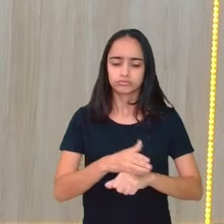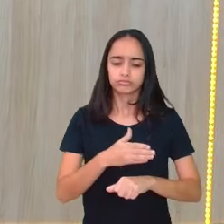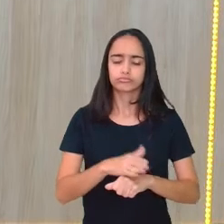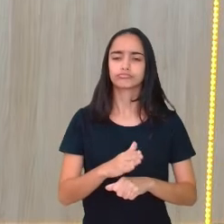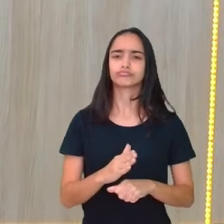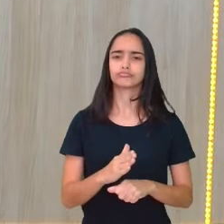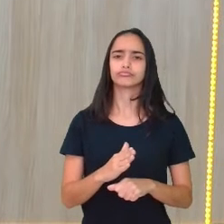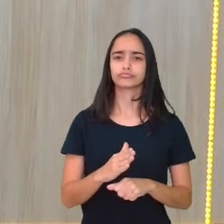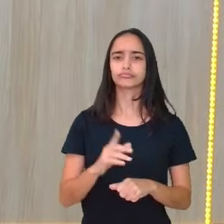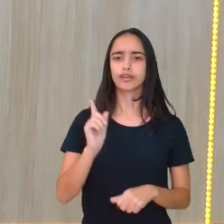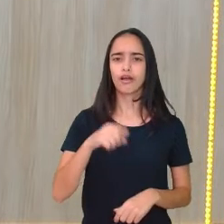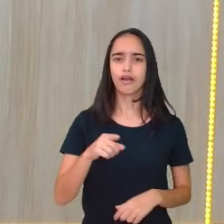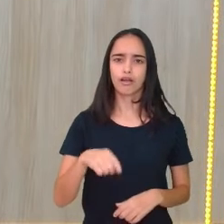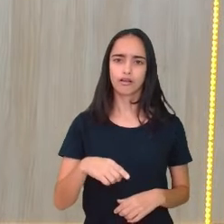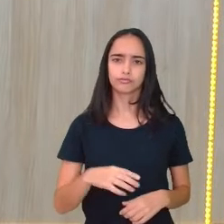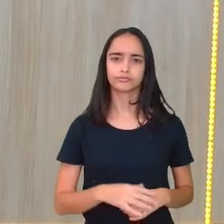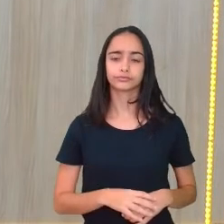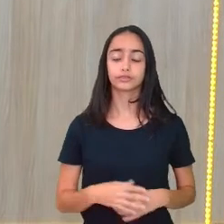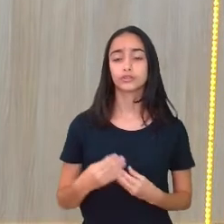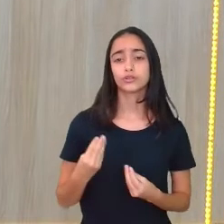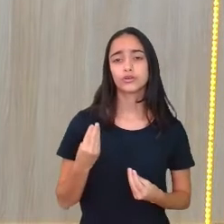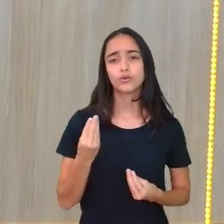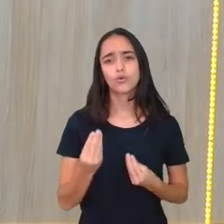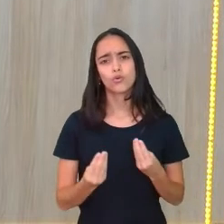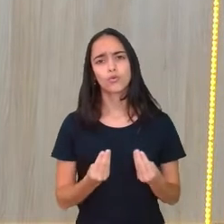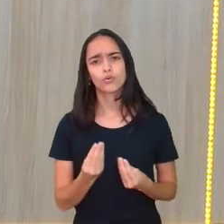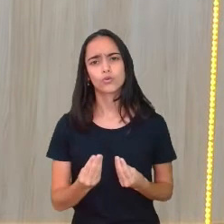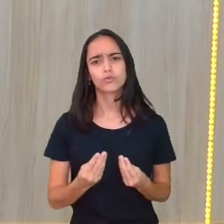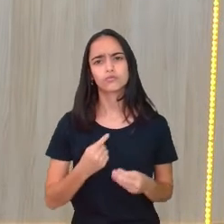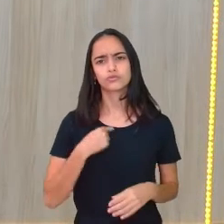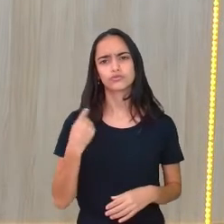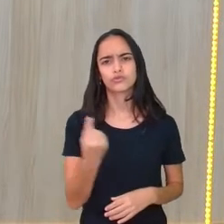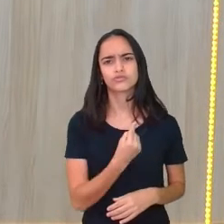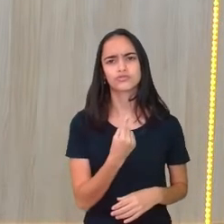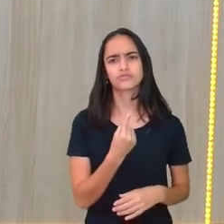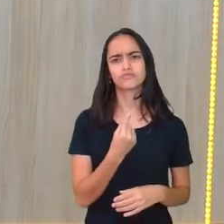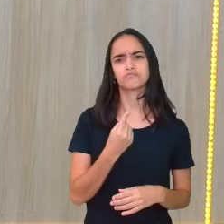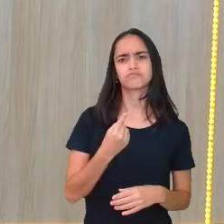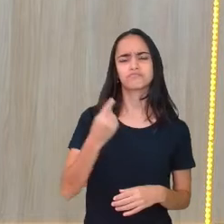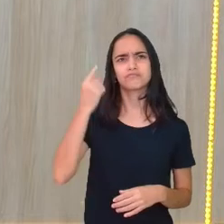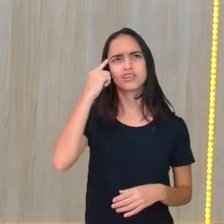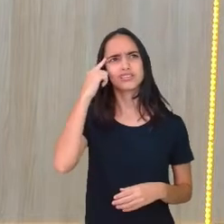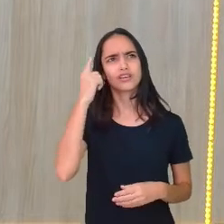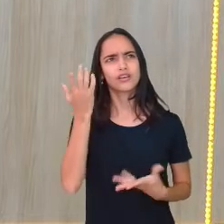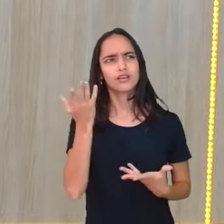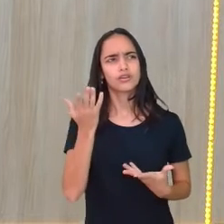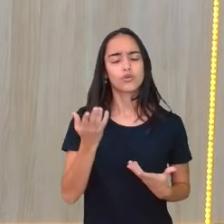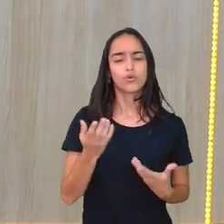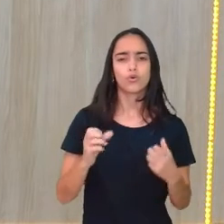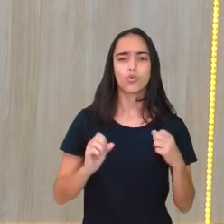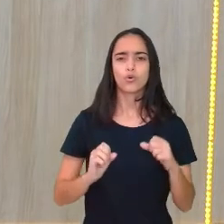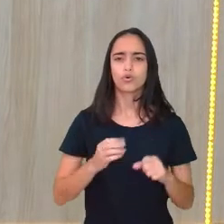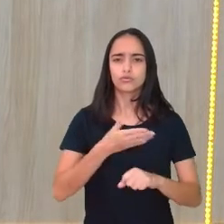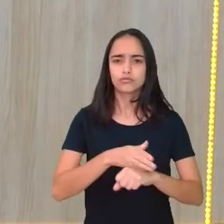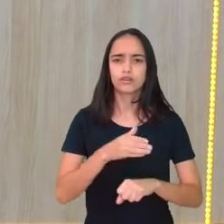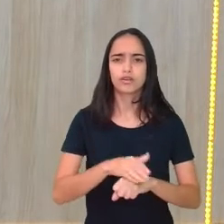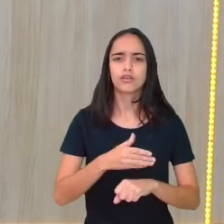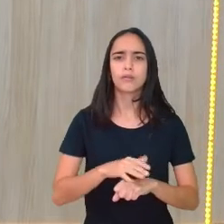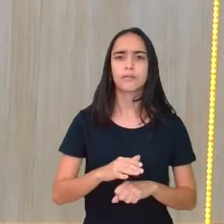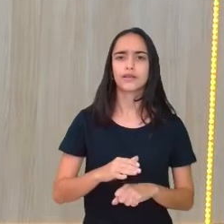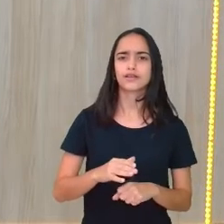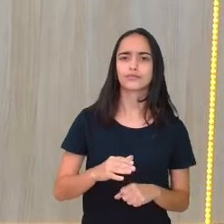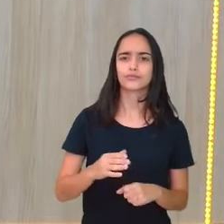considerar para que o treinamento ele seja eficiente. Porque não adianta eu montar aqui qualquer treinamento,